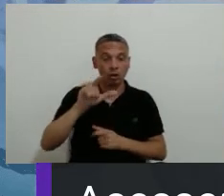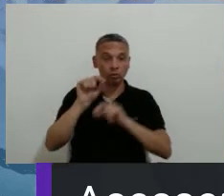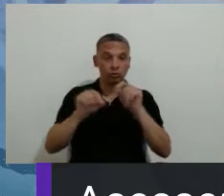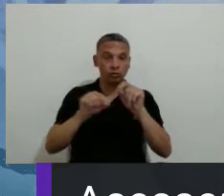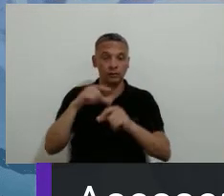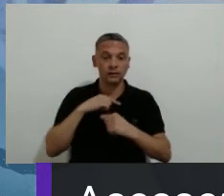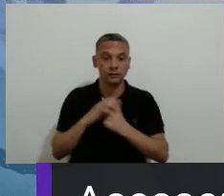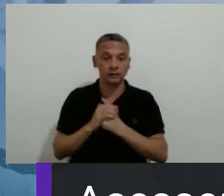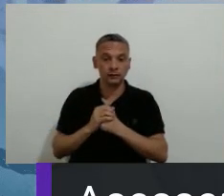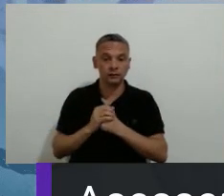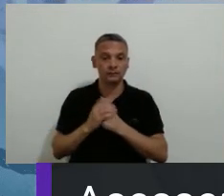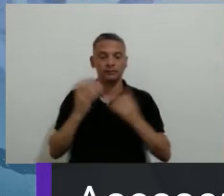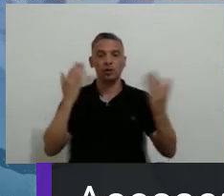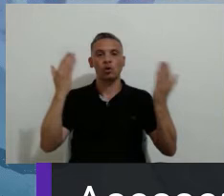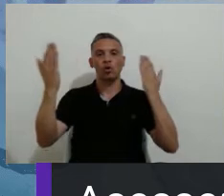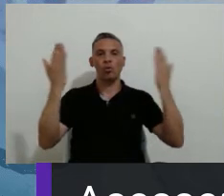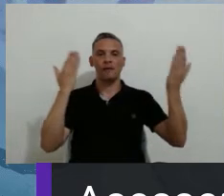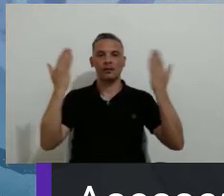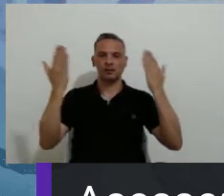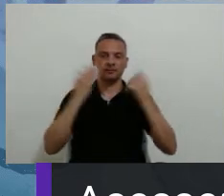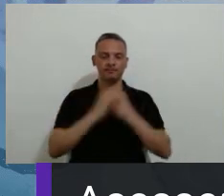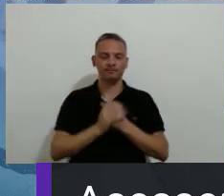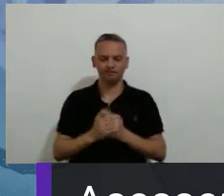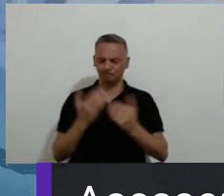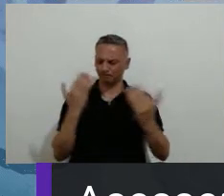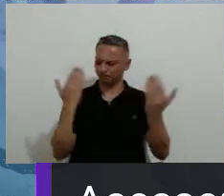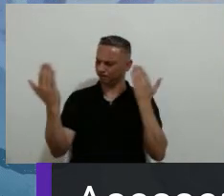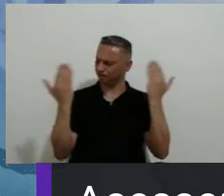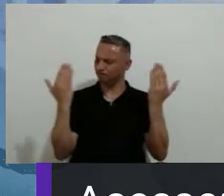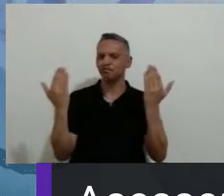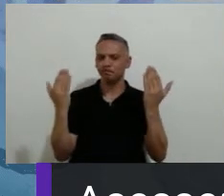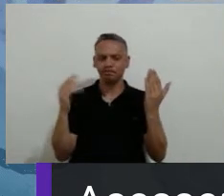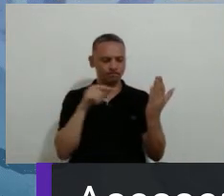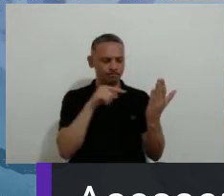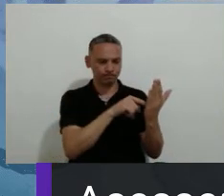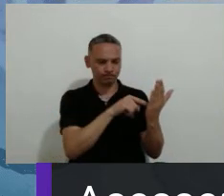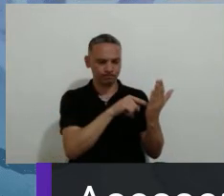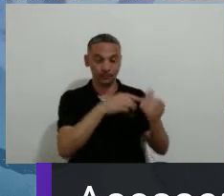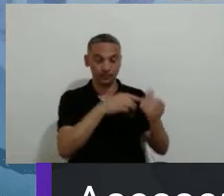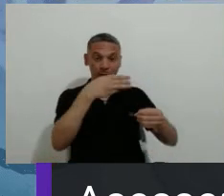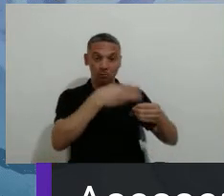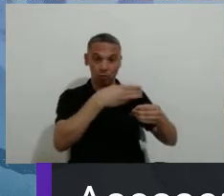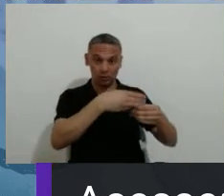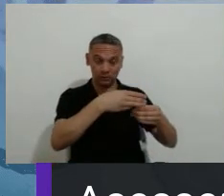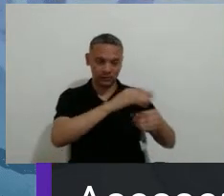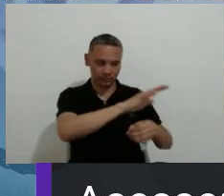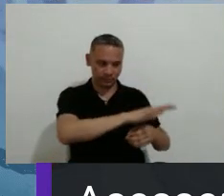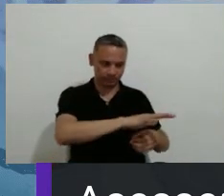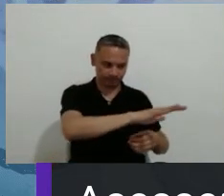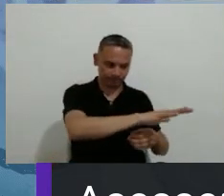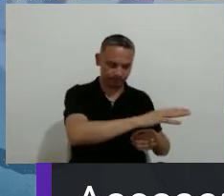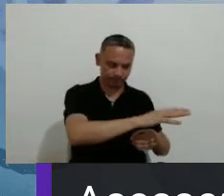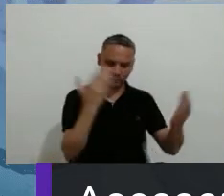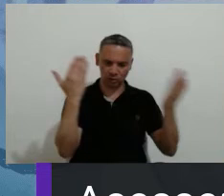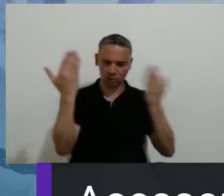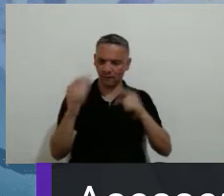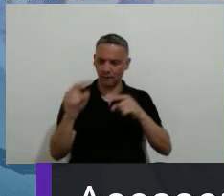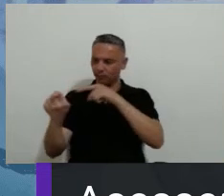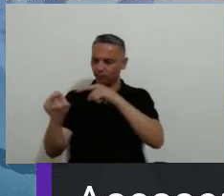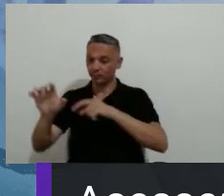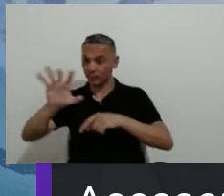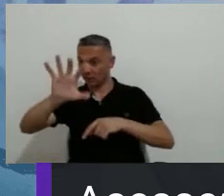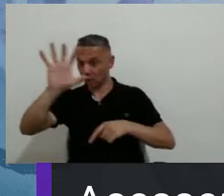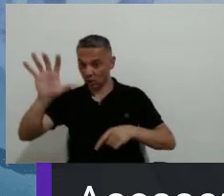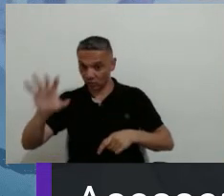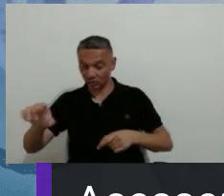a comparação. Aqui a gente consegue comparar os dados do município selecionado com os dados da região, com os dados do